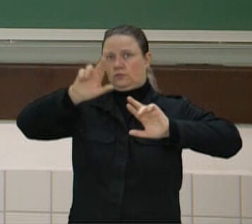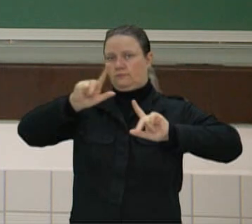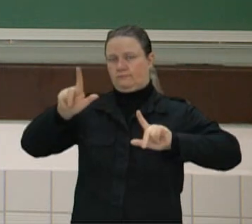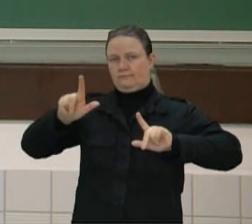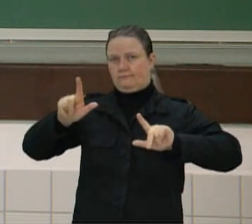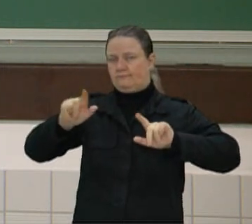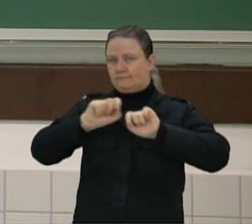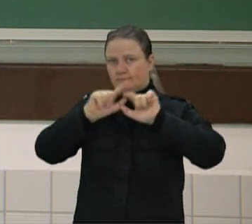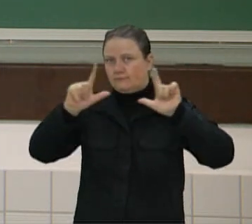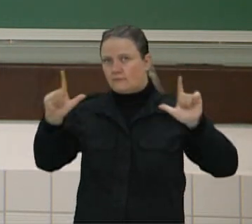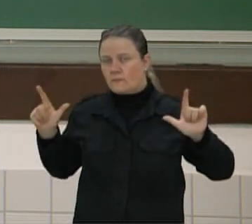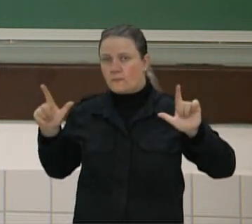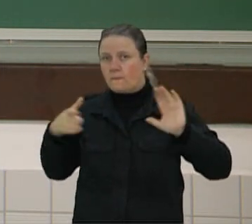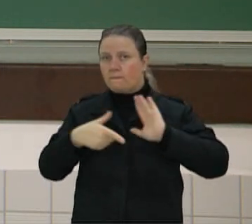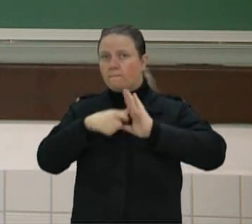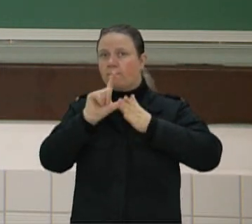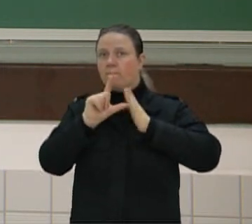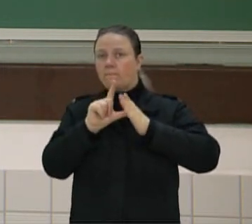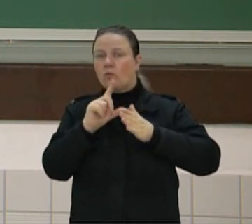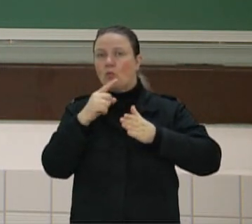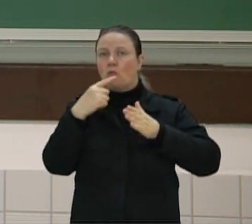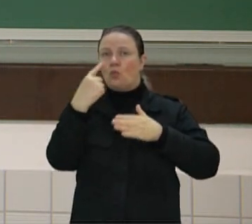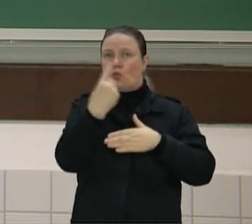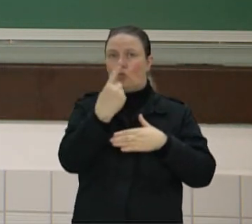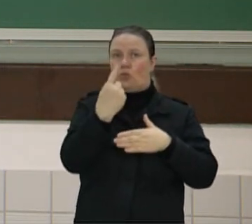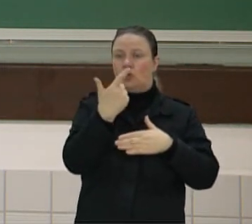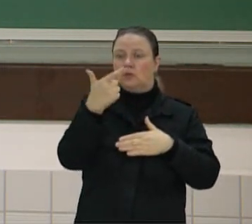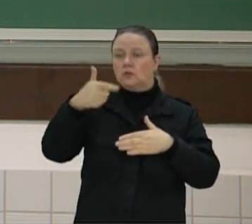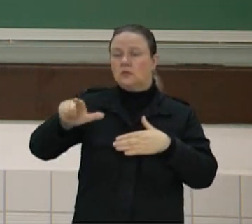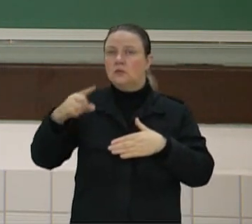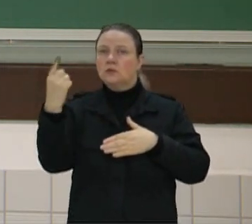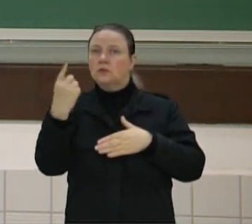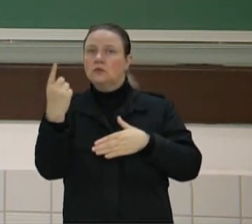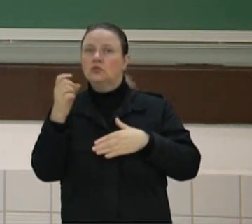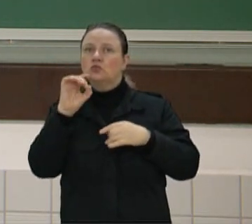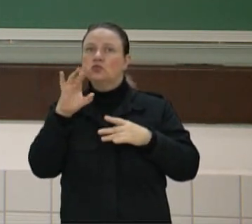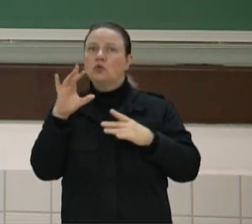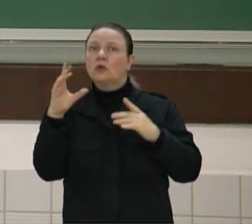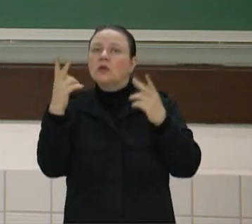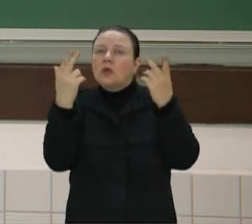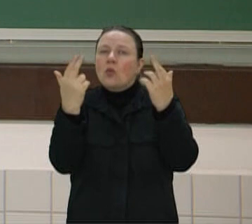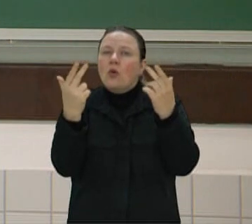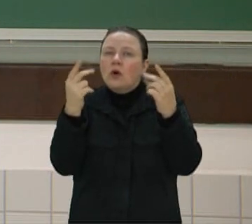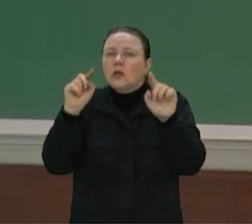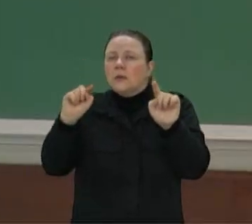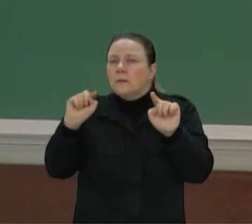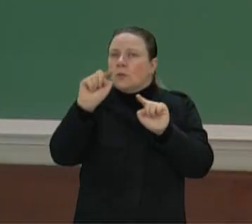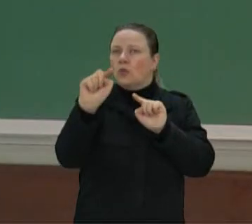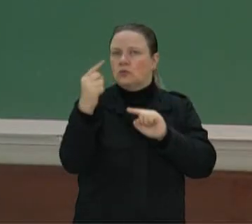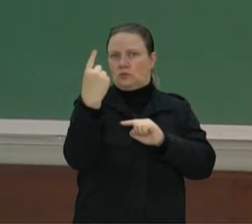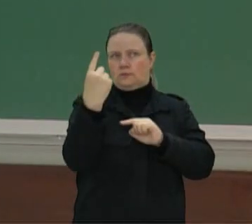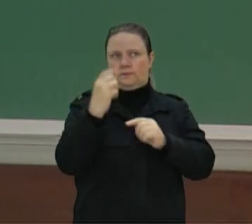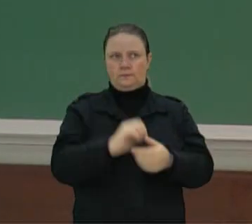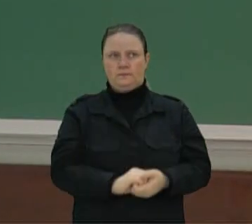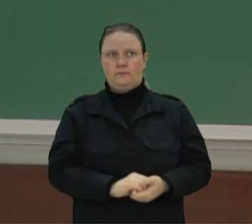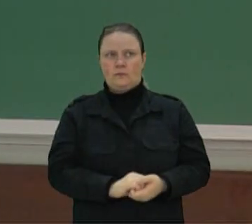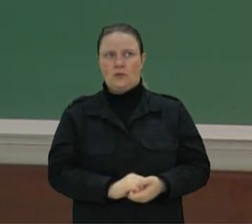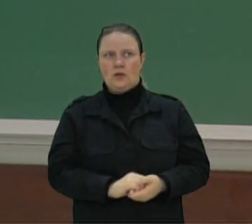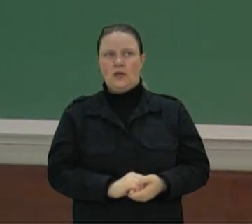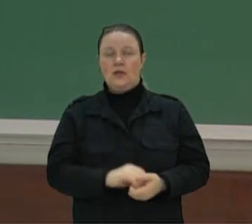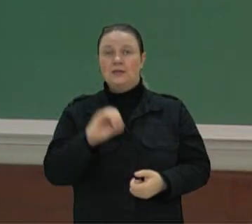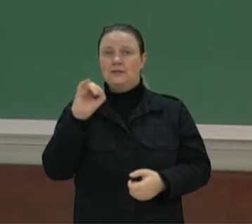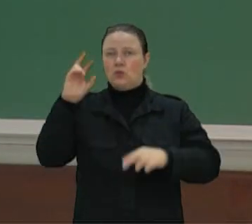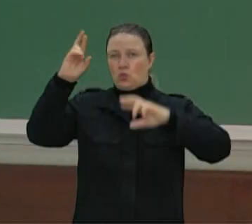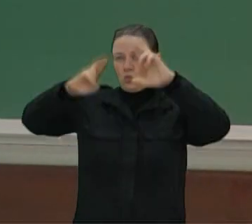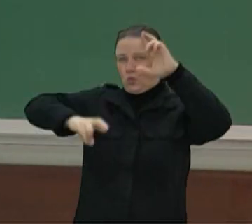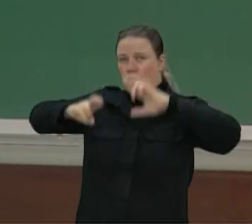São diferentes antes do 1 e depois do 1. Só são iguais lá naquele ponto 1, certo? Se você fizer essa